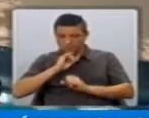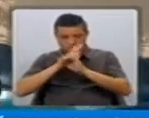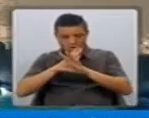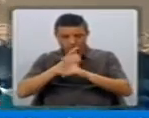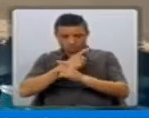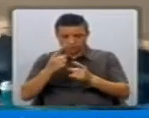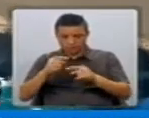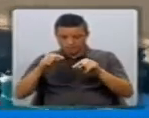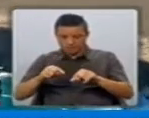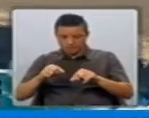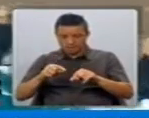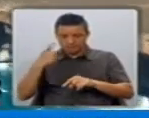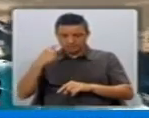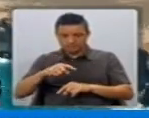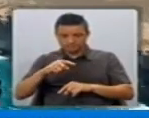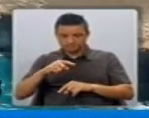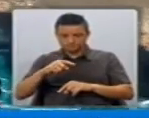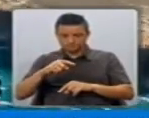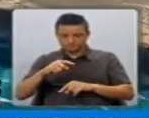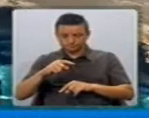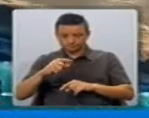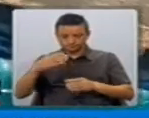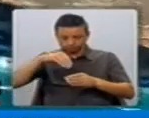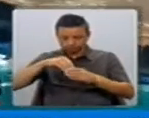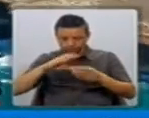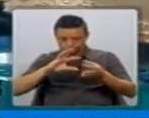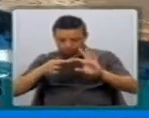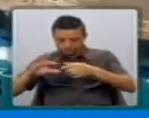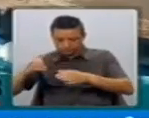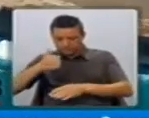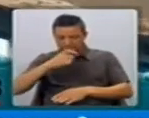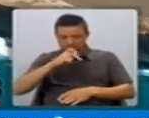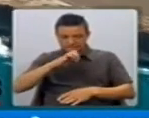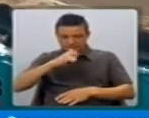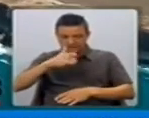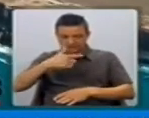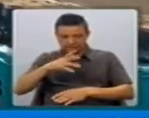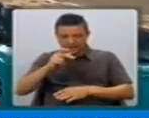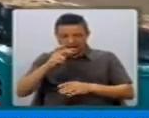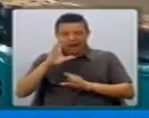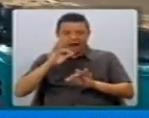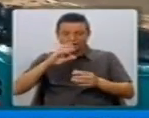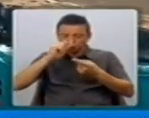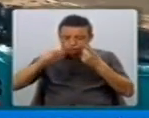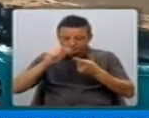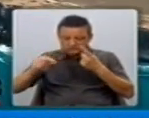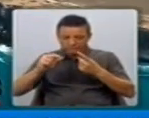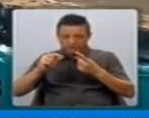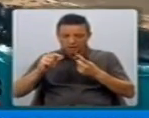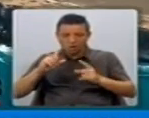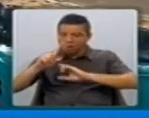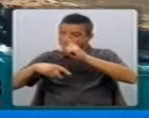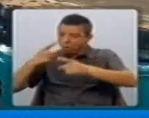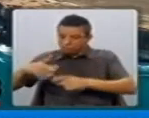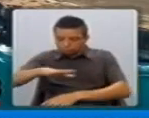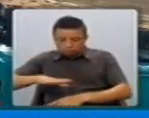simples, é que este asteroide tem uma composição basáltica muito, muito específica. Não foi encontrado nenhum outro